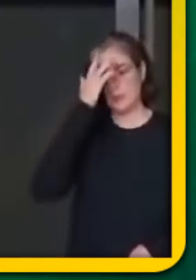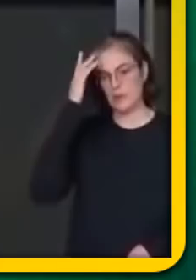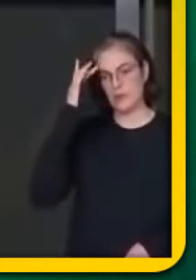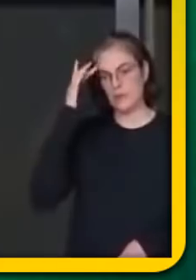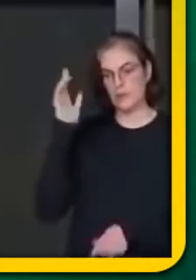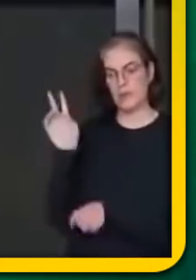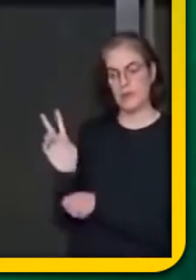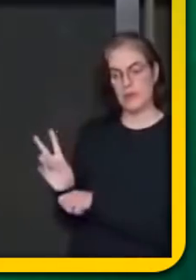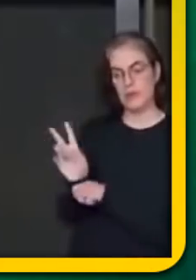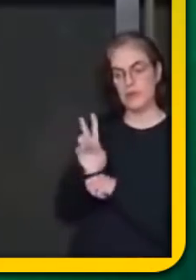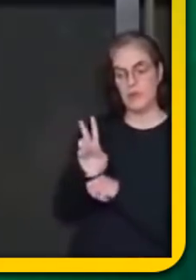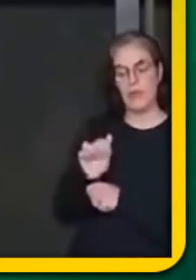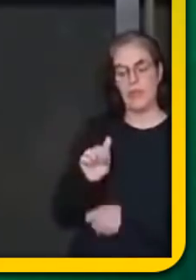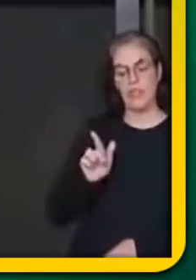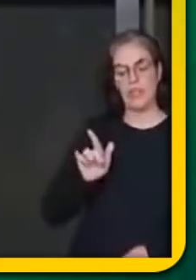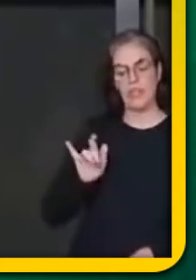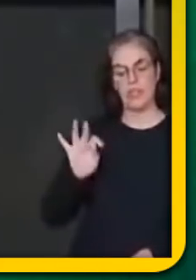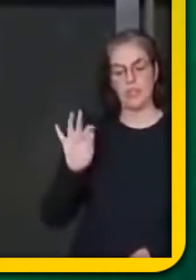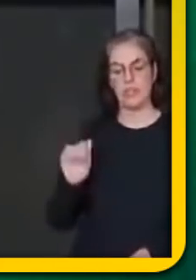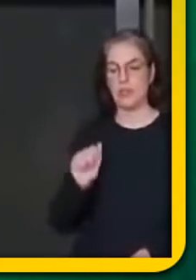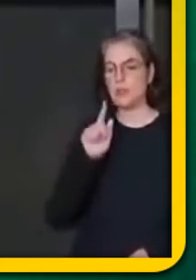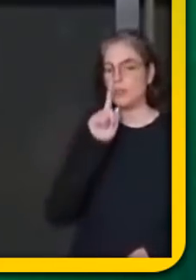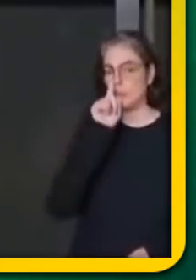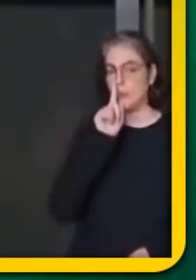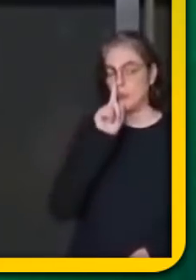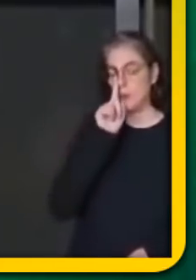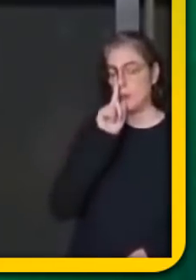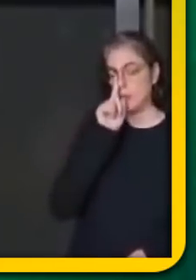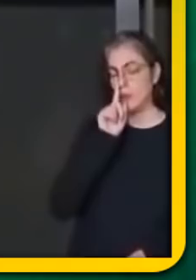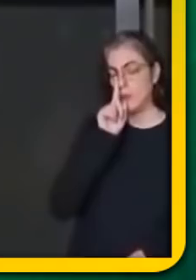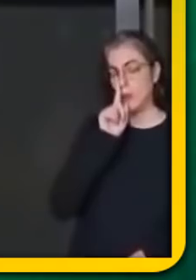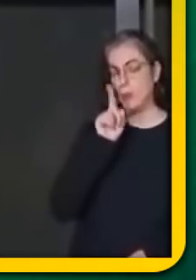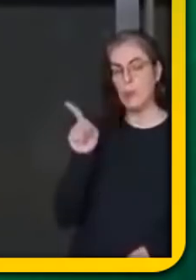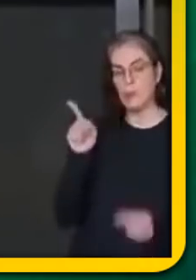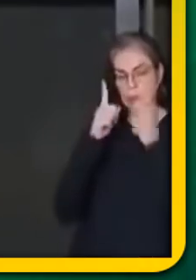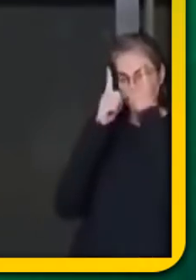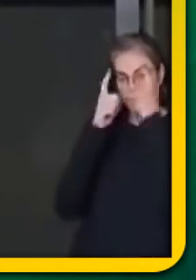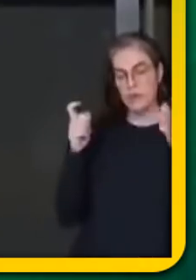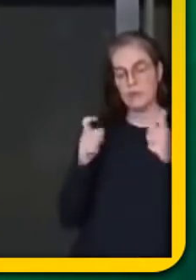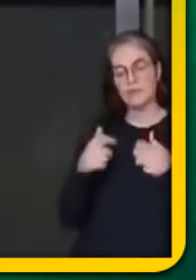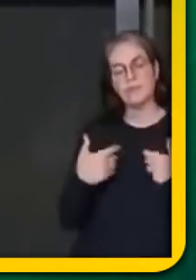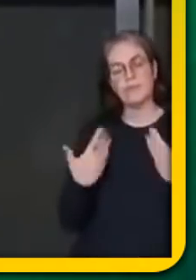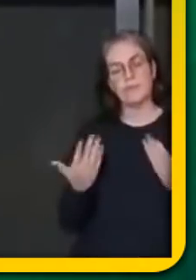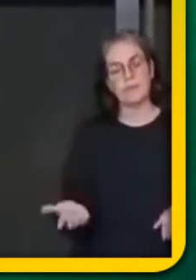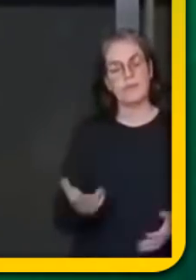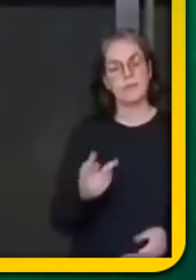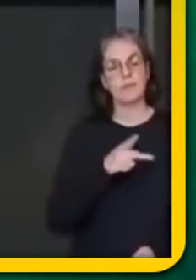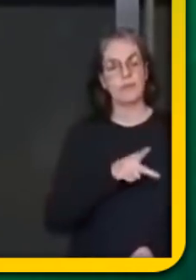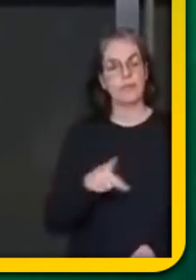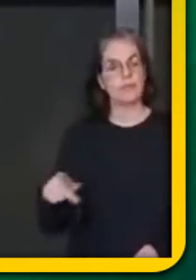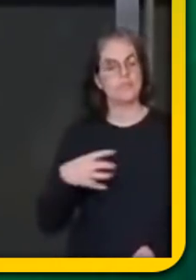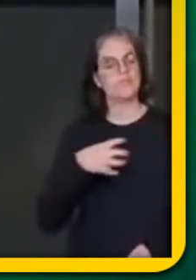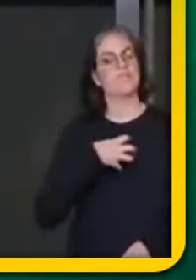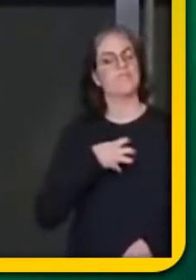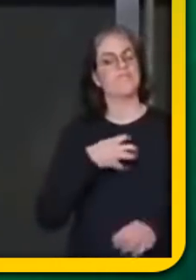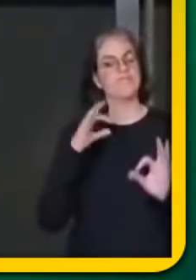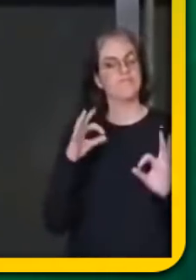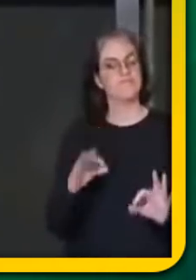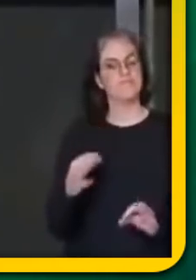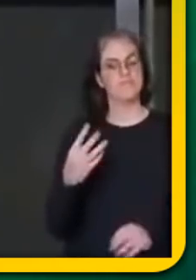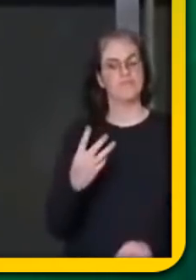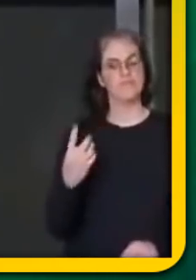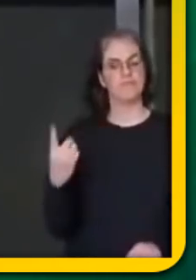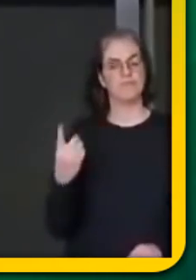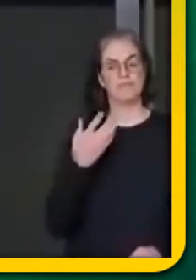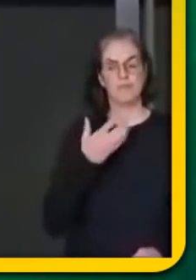deputados federais que lutam juntos pelos direitos dos aposentados, diretamente de Brasília em plenário, anunciam aí, como vocês